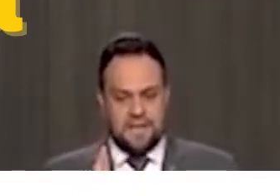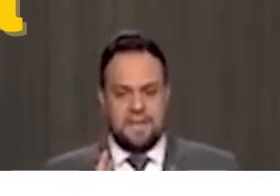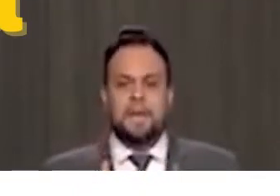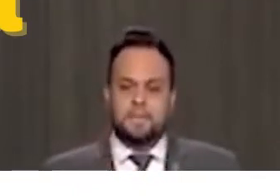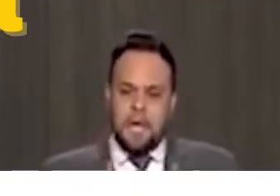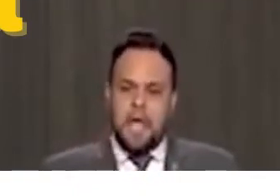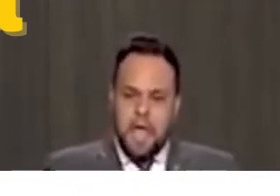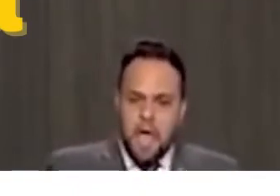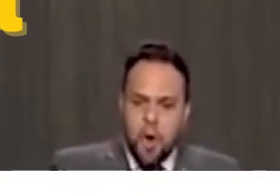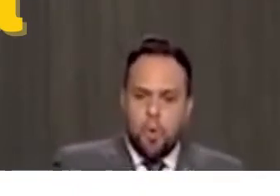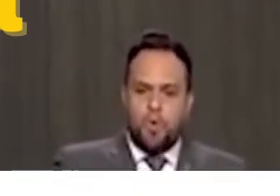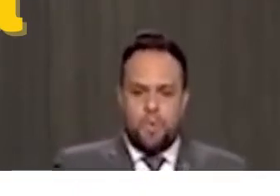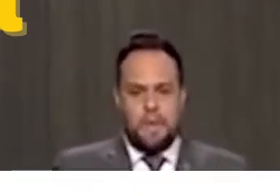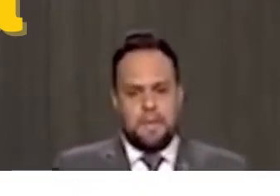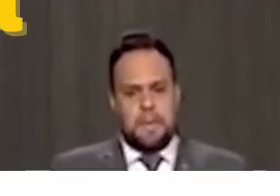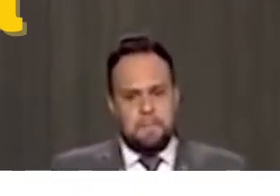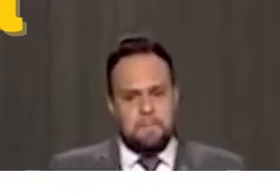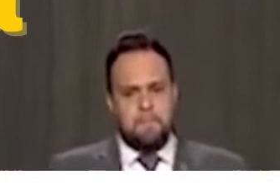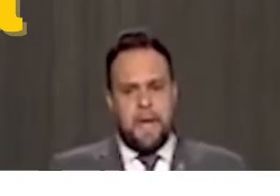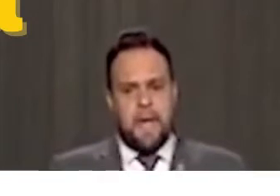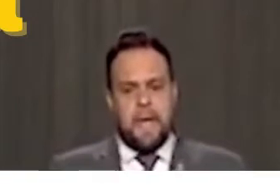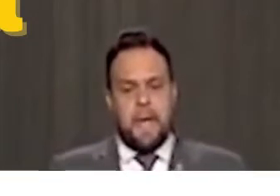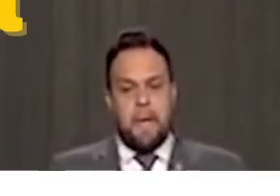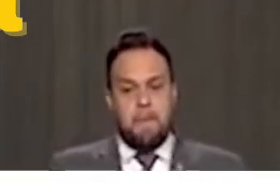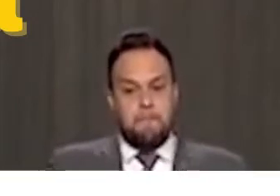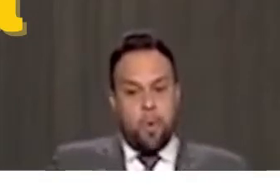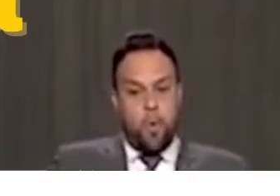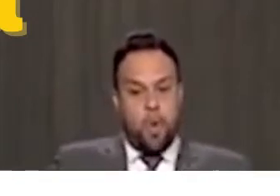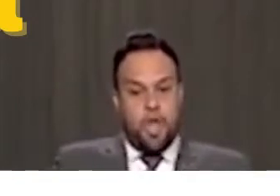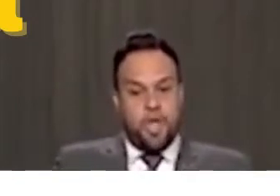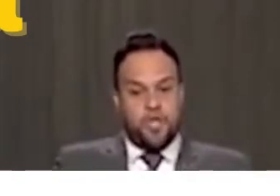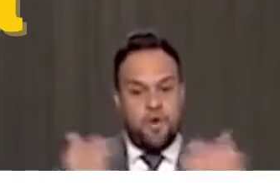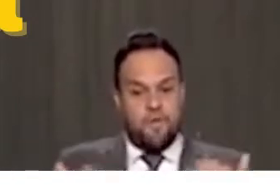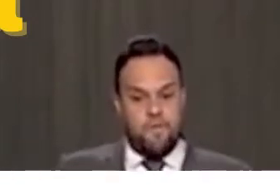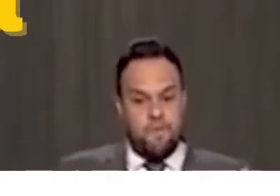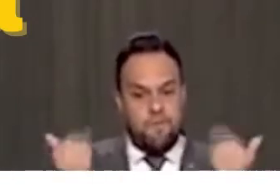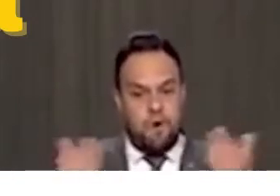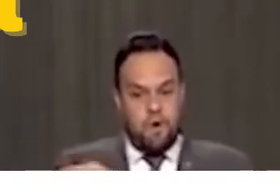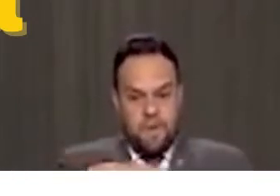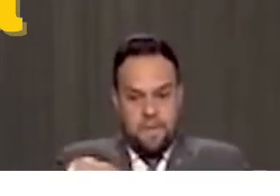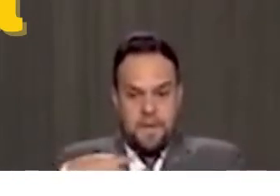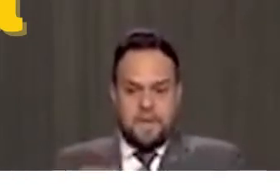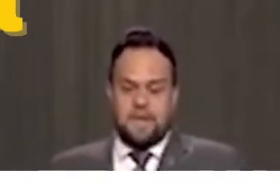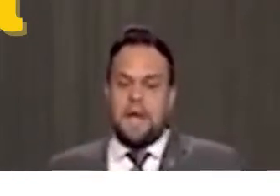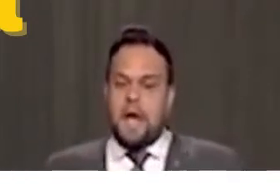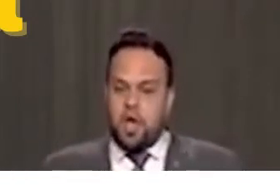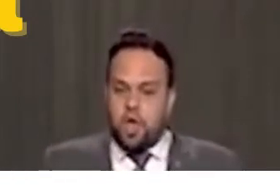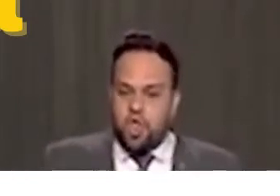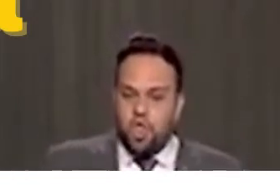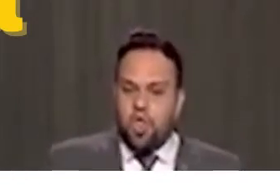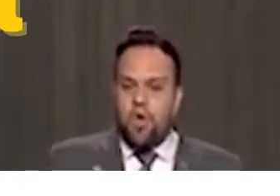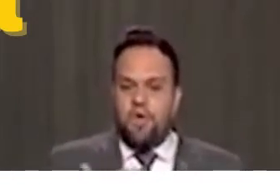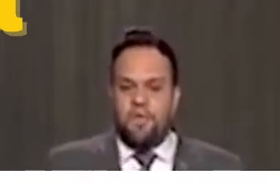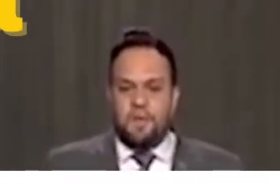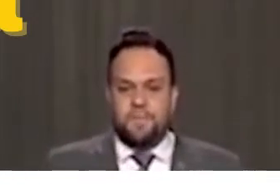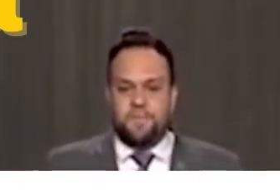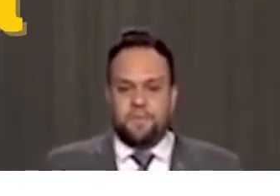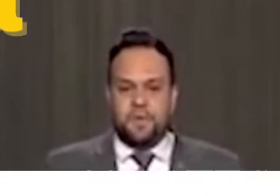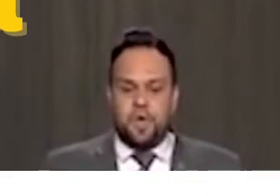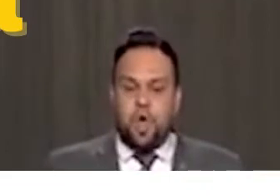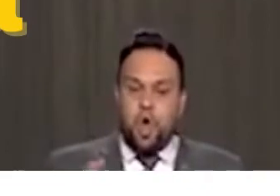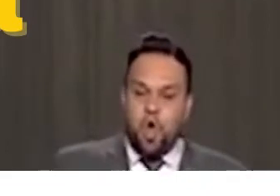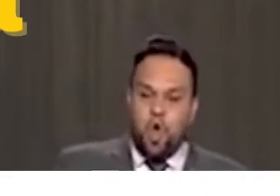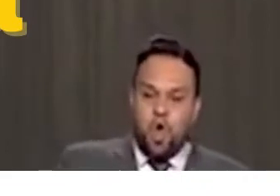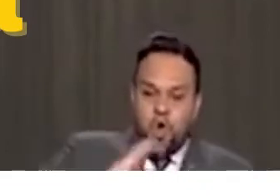muito bem com a política externa. A nossa nova cadeira, depois de 10 anos, no Conselho Não Permanente de Segurança da ONU, se